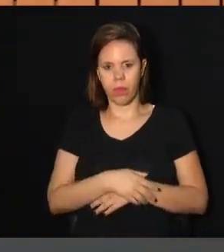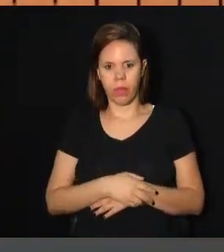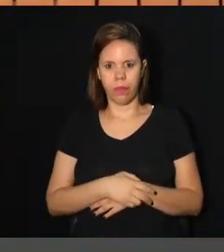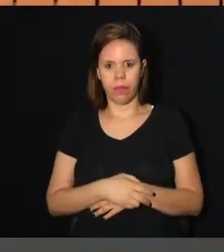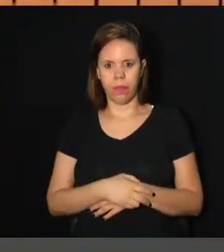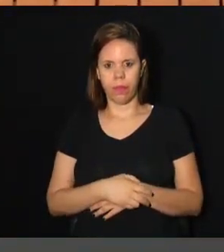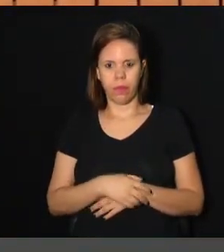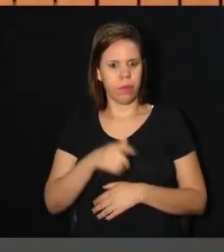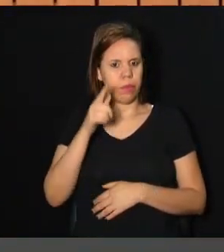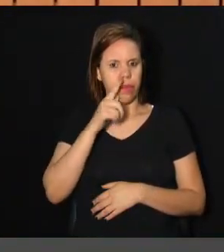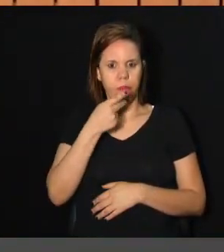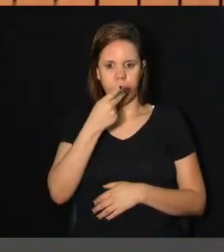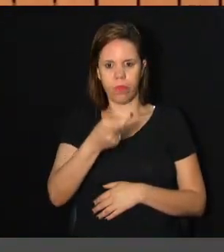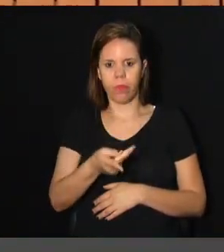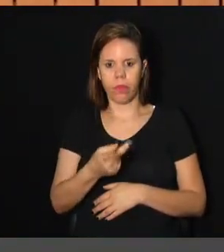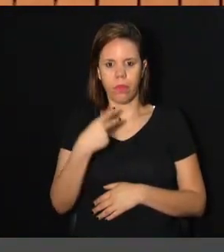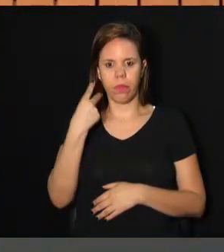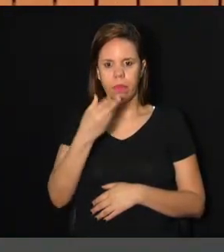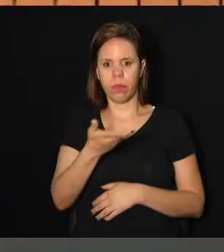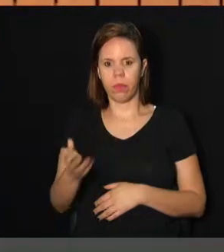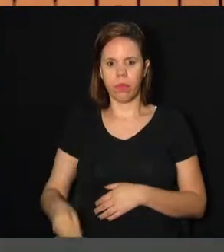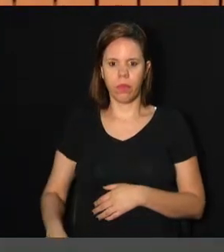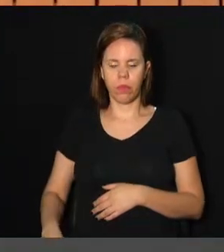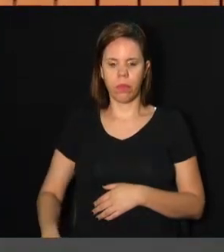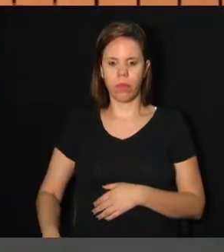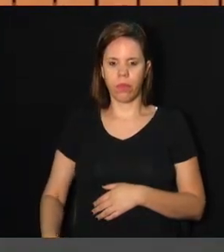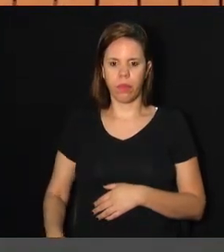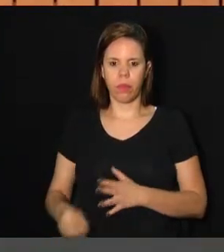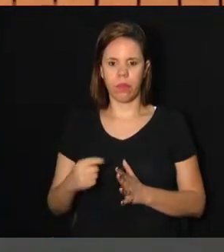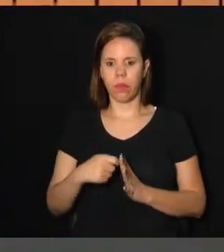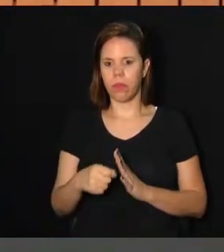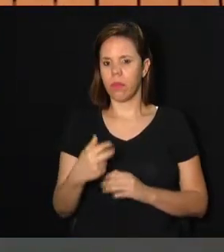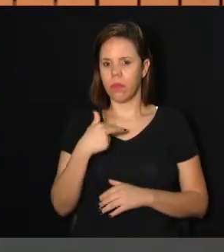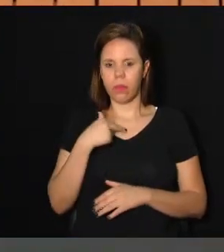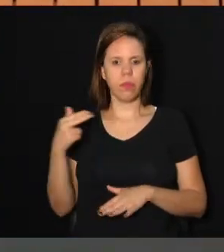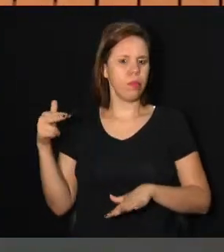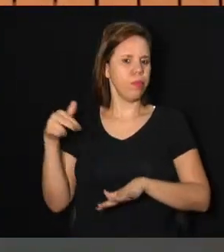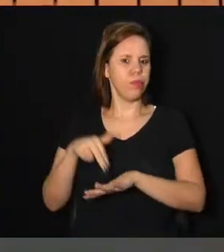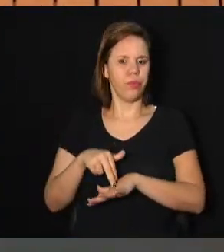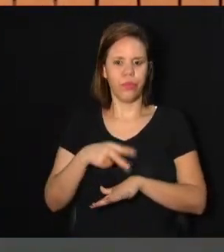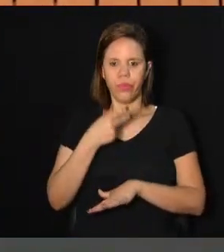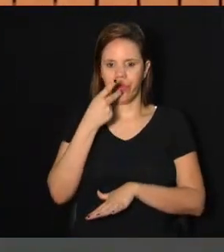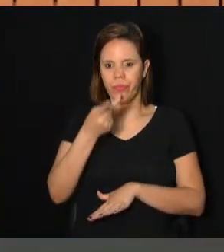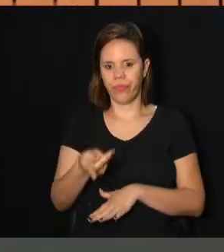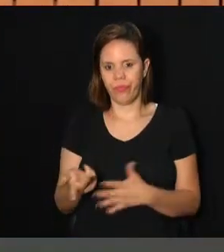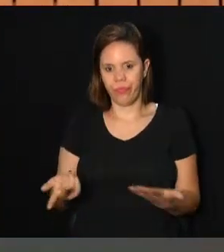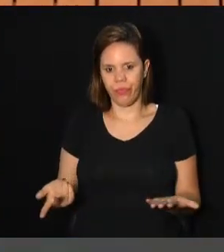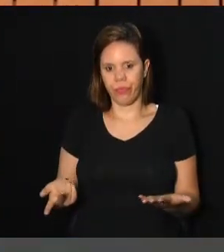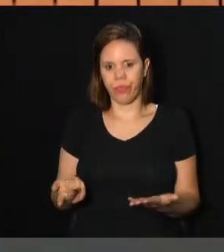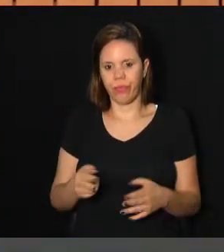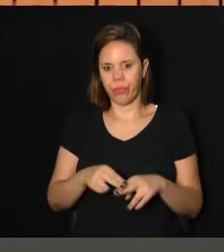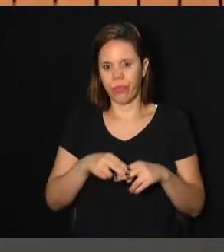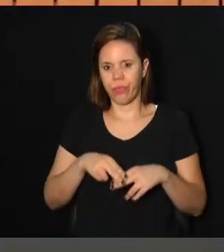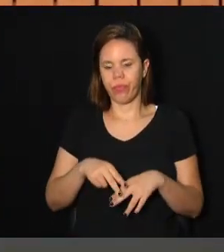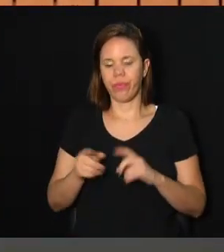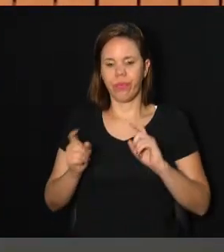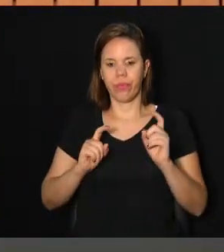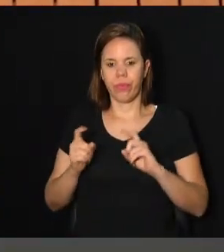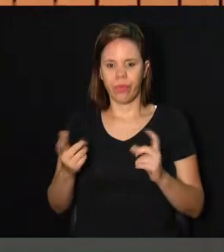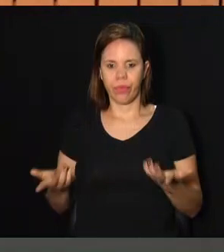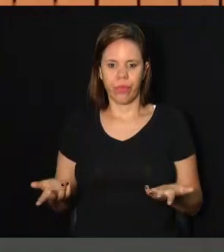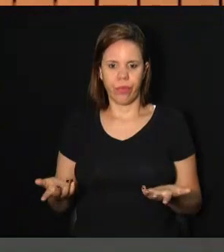Eu não consigo falar, muitos vereadores aqui ficam meses sem poder vir nessa tribuna, sem poder falar o pequeno